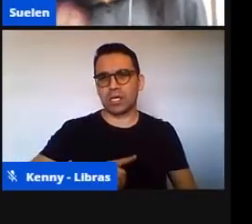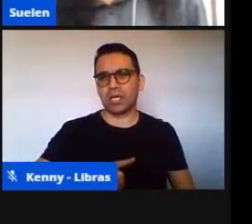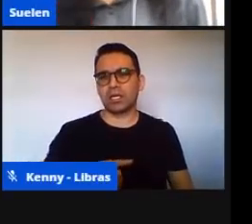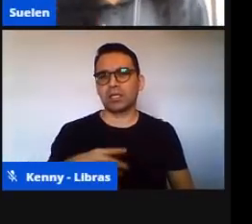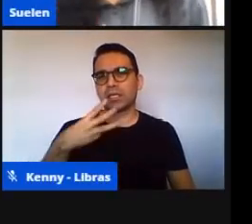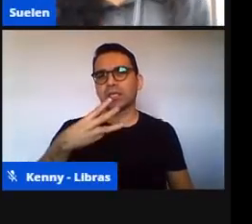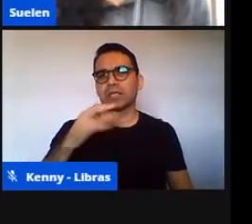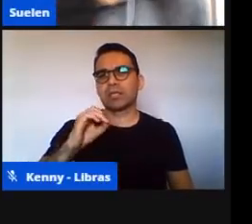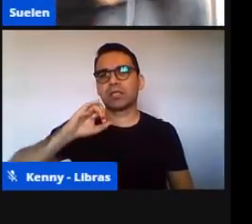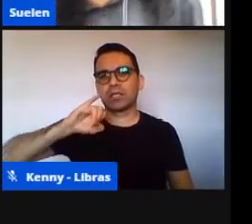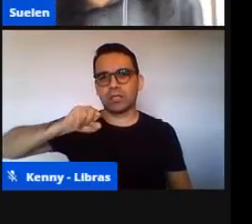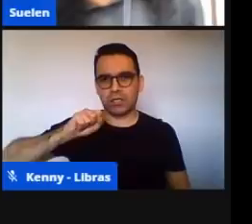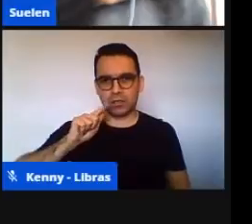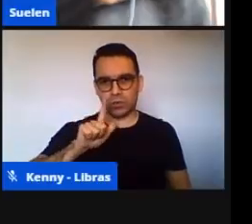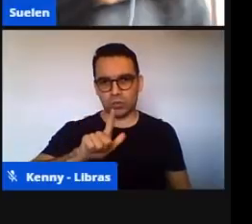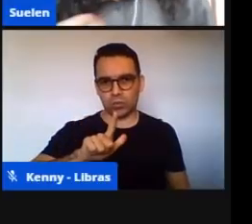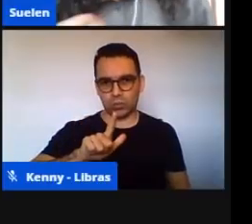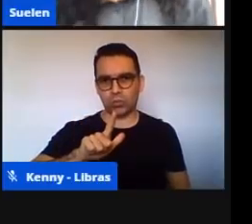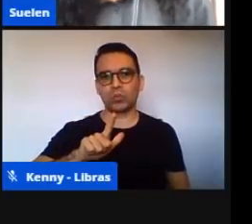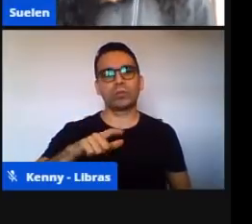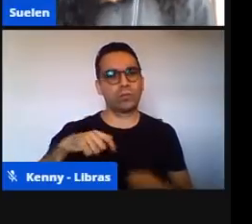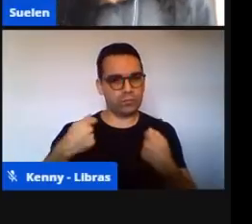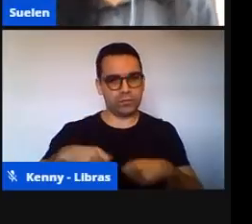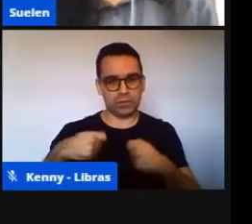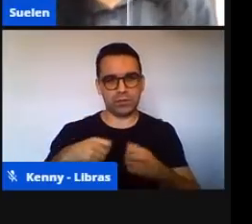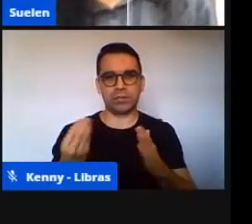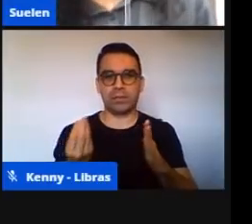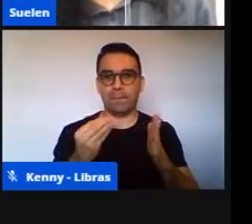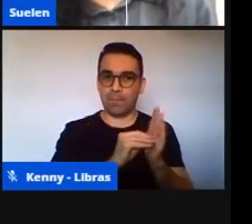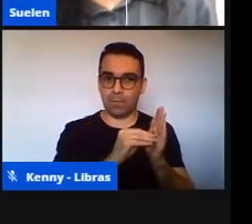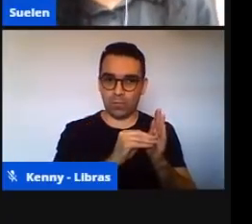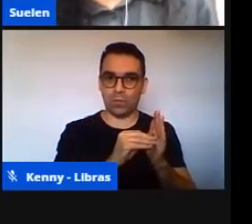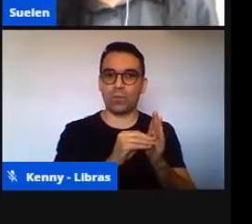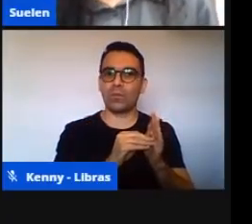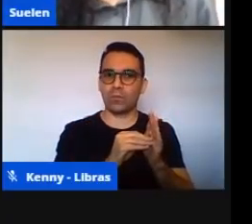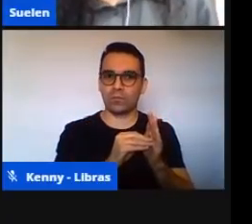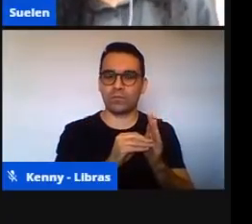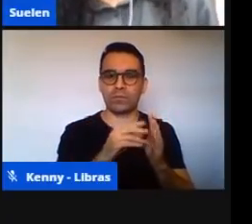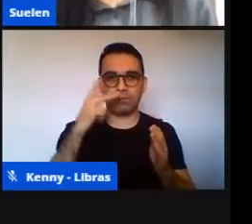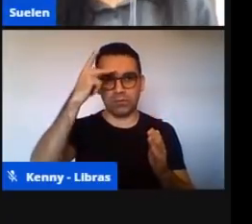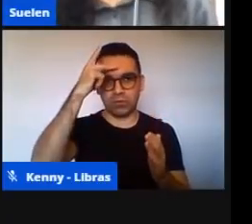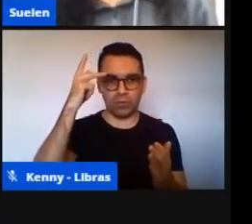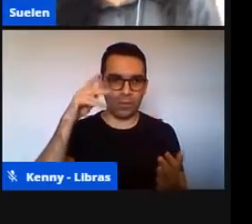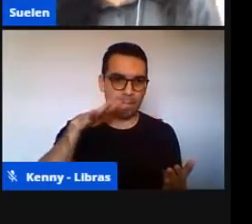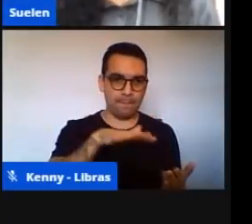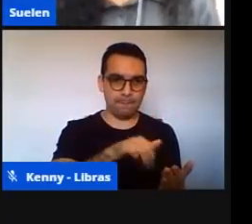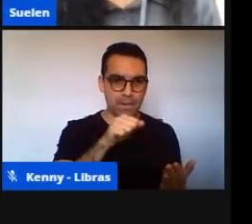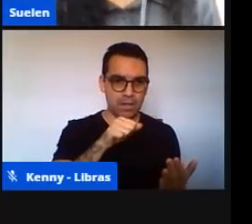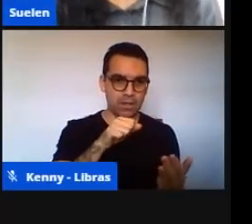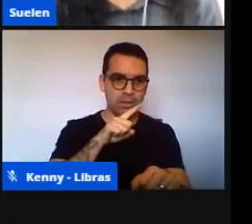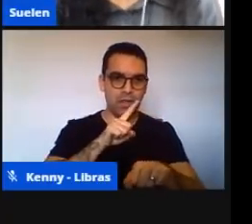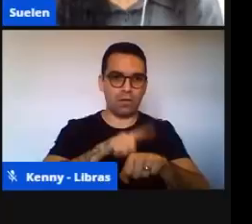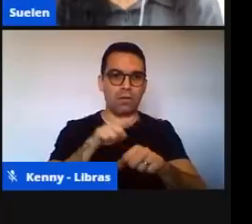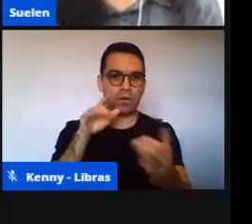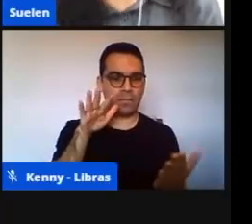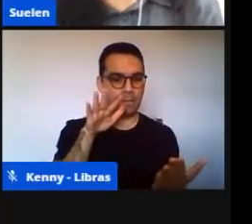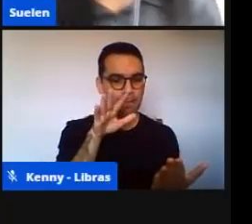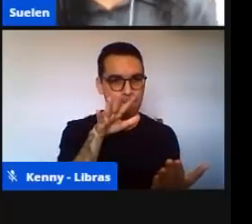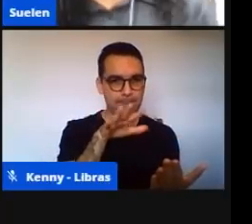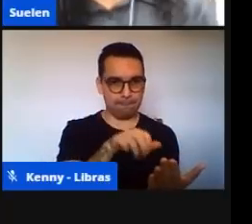também as prateleiras da geladeira, tá? Onde vão ficar armazenados esses alimentos.